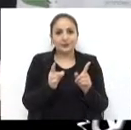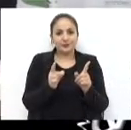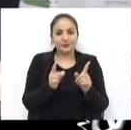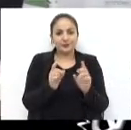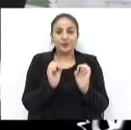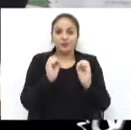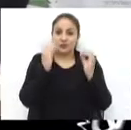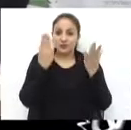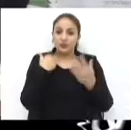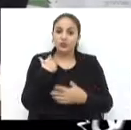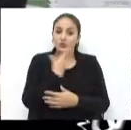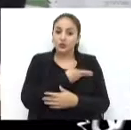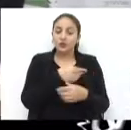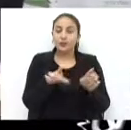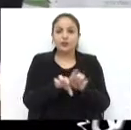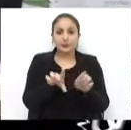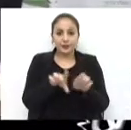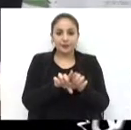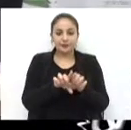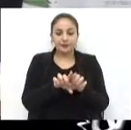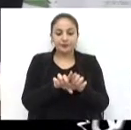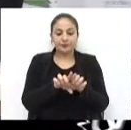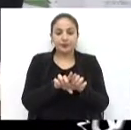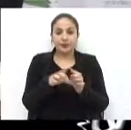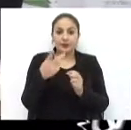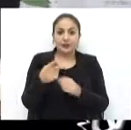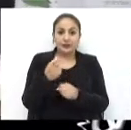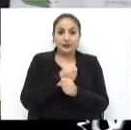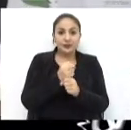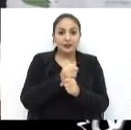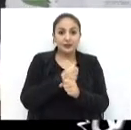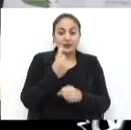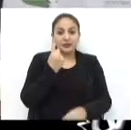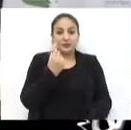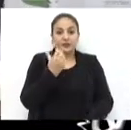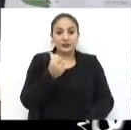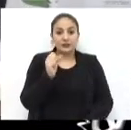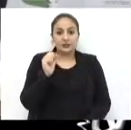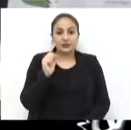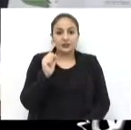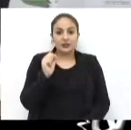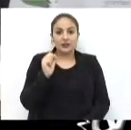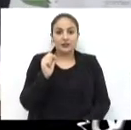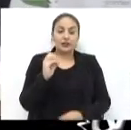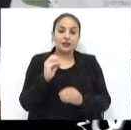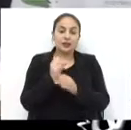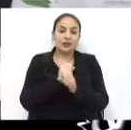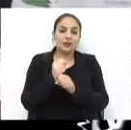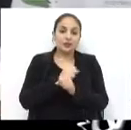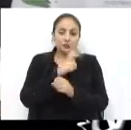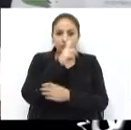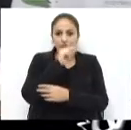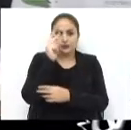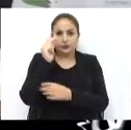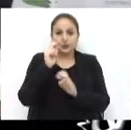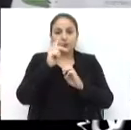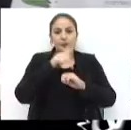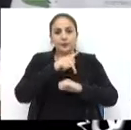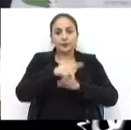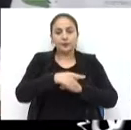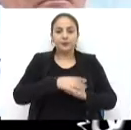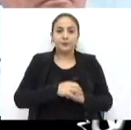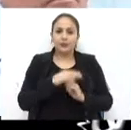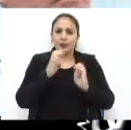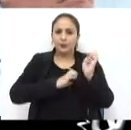mas comemoramos também, neste ano, 160 anos do município de Passo Fundo. E as empresas,